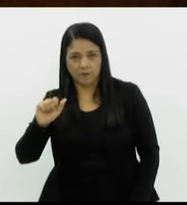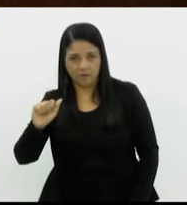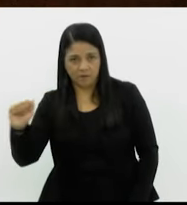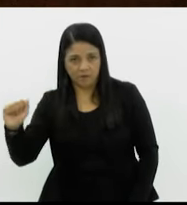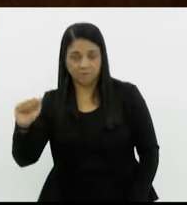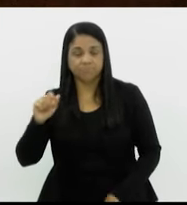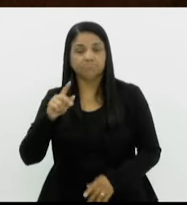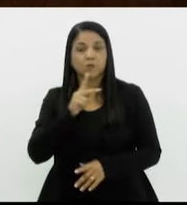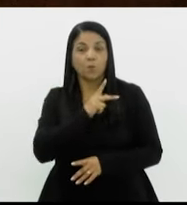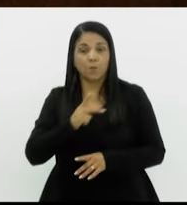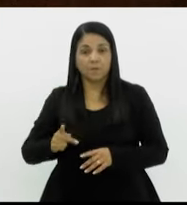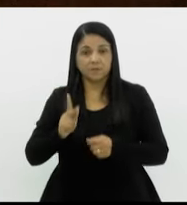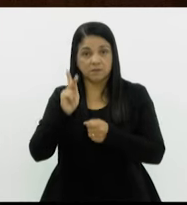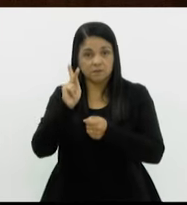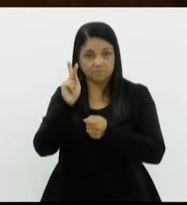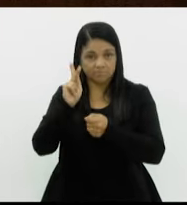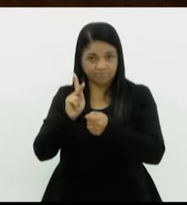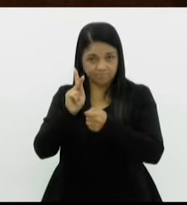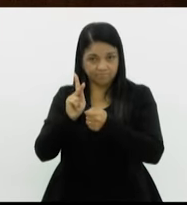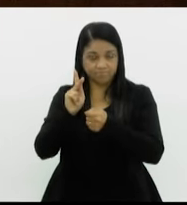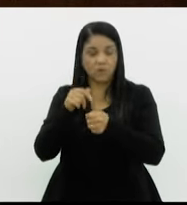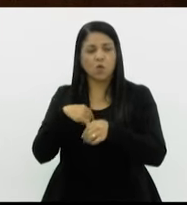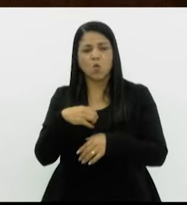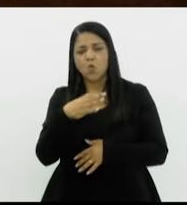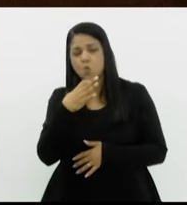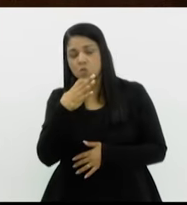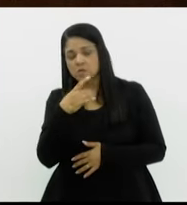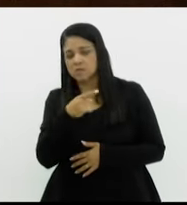Ela foi quando a conheci,